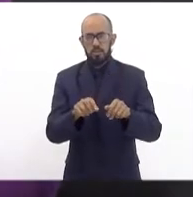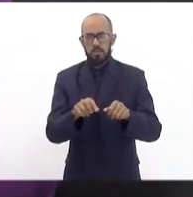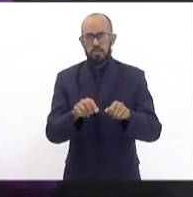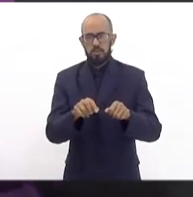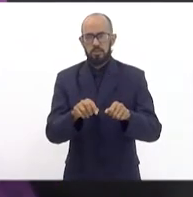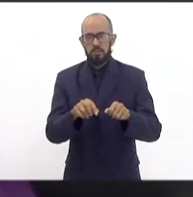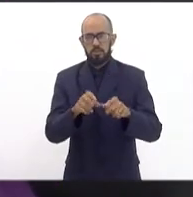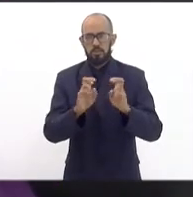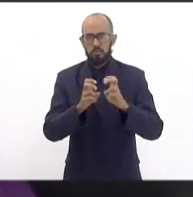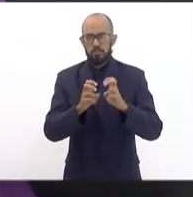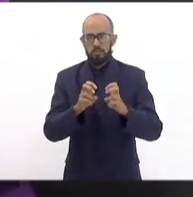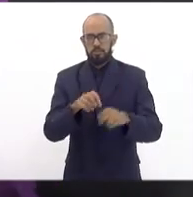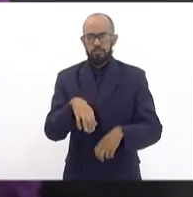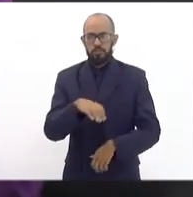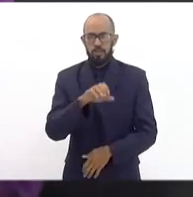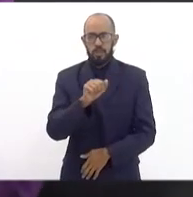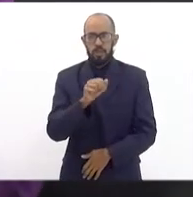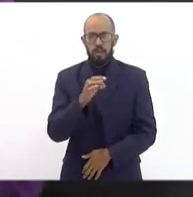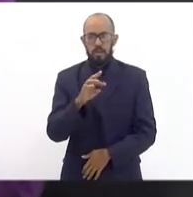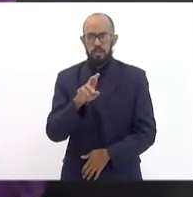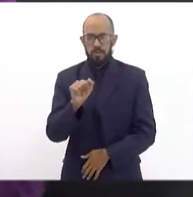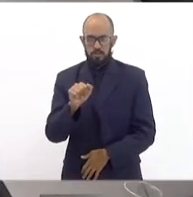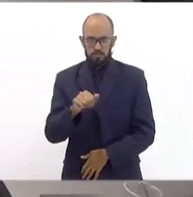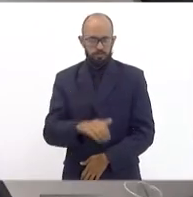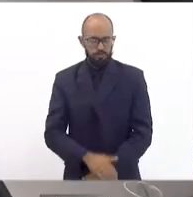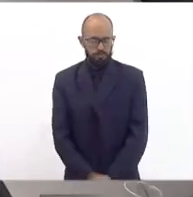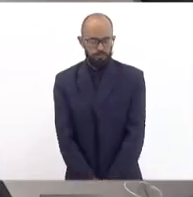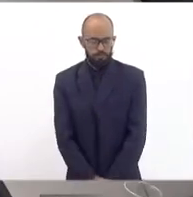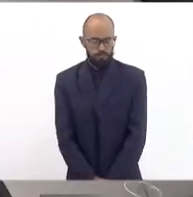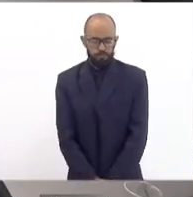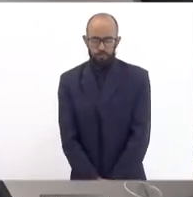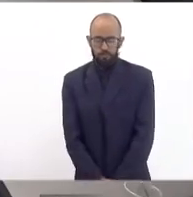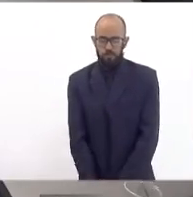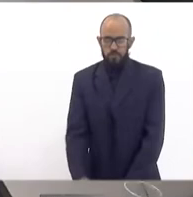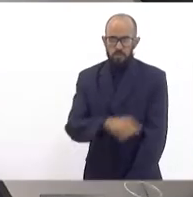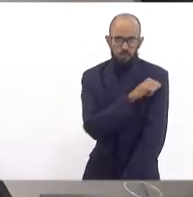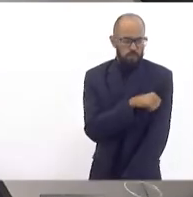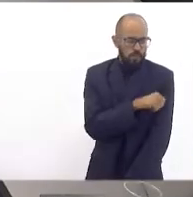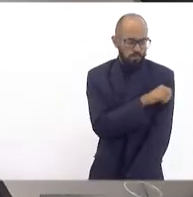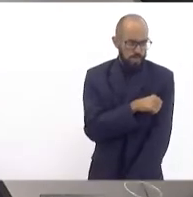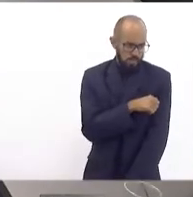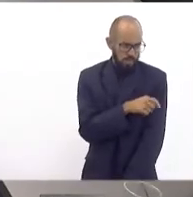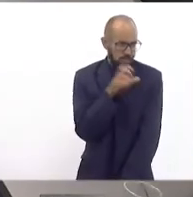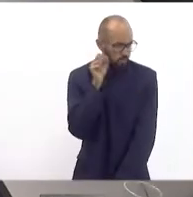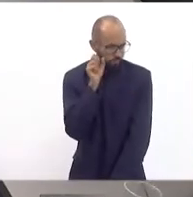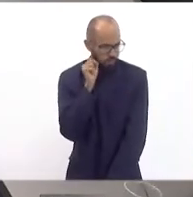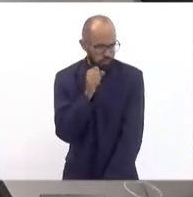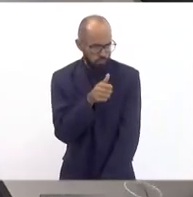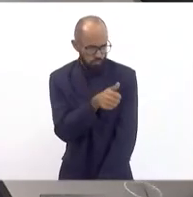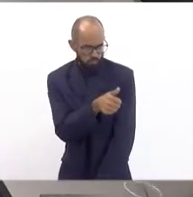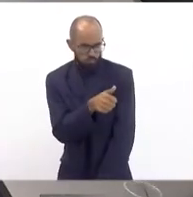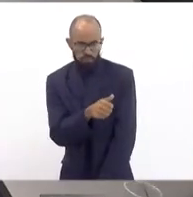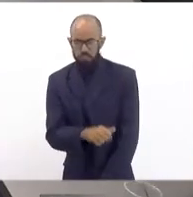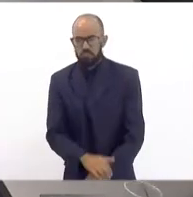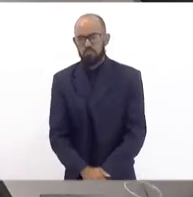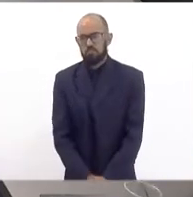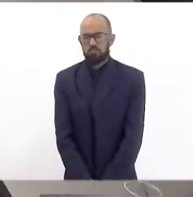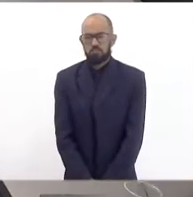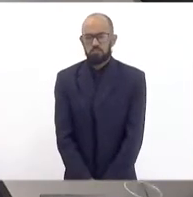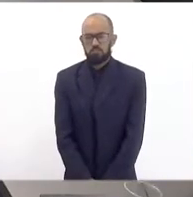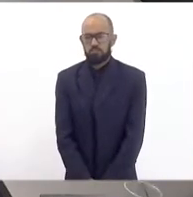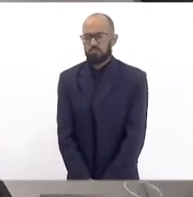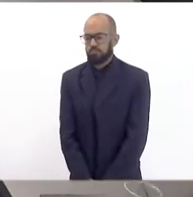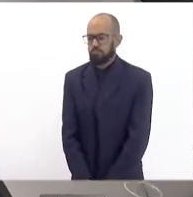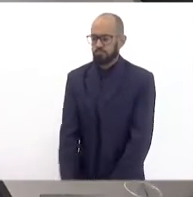É a Catra. A Catra. A enfermeira Regiane está lá. Está ouvindo, Regiane? Vamos lá. Estou. Vamos lá. Estou